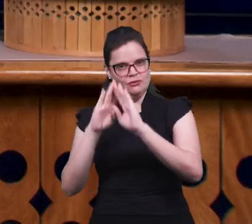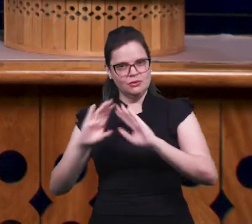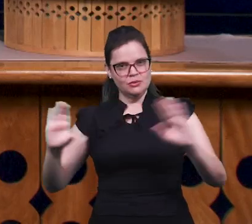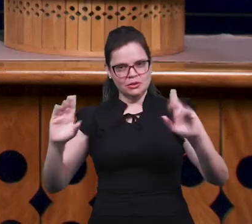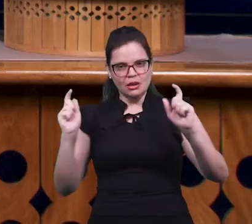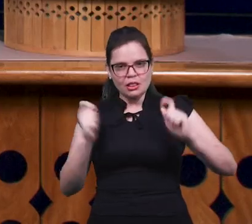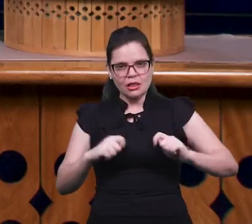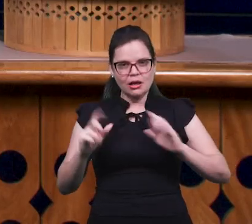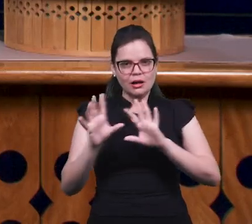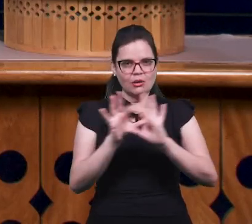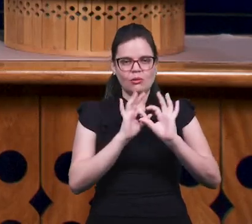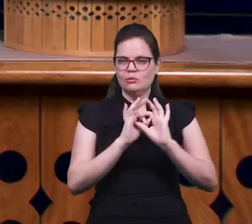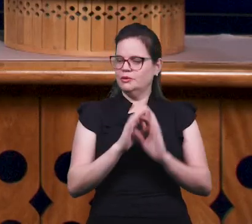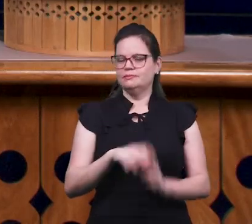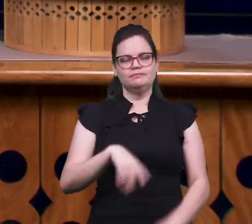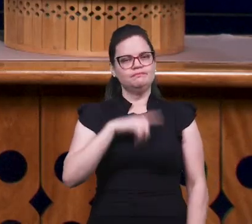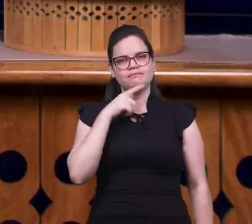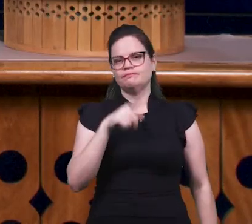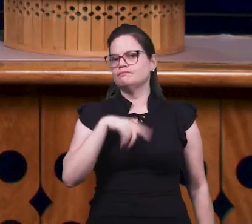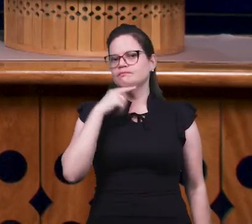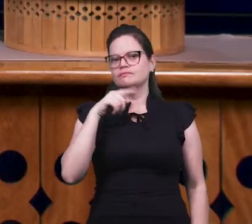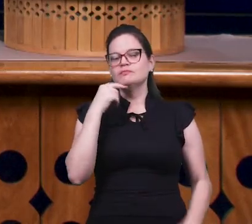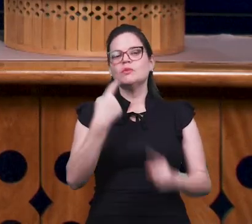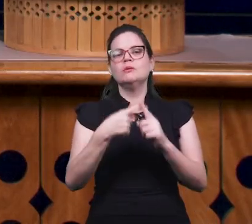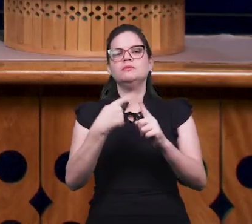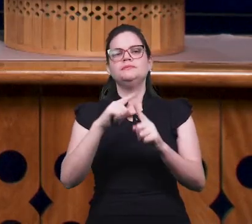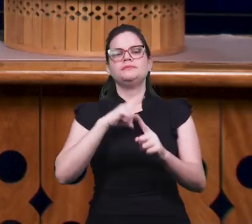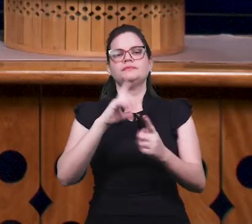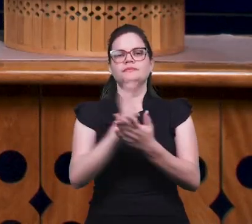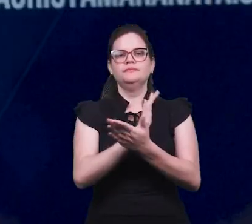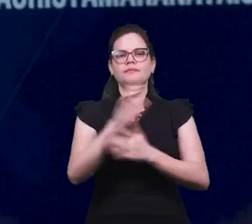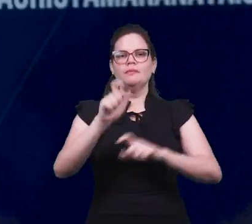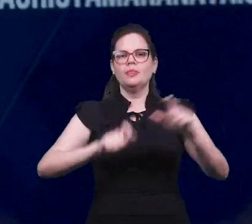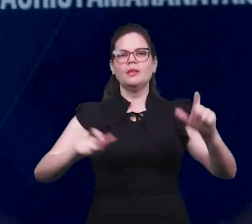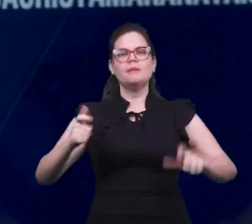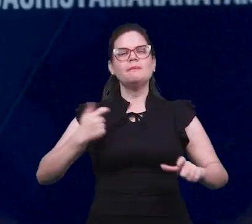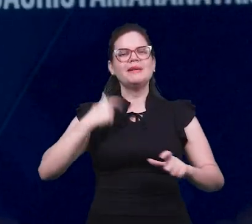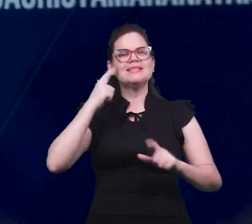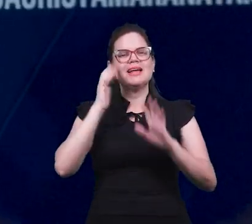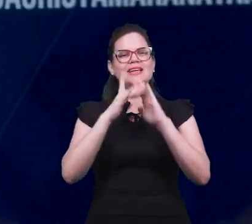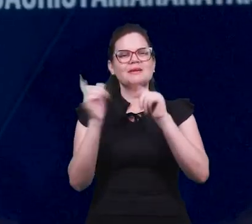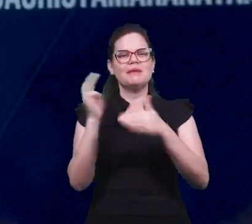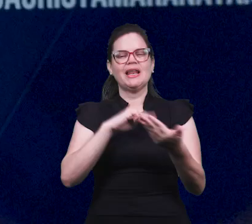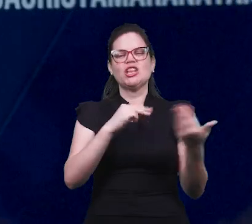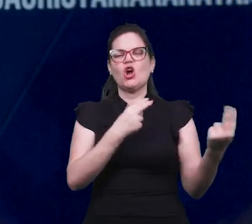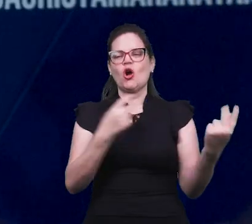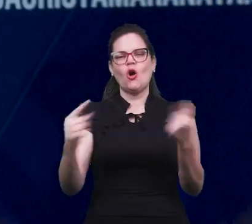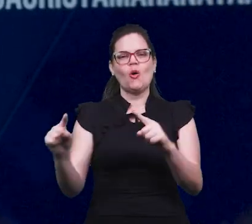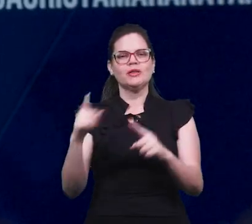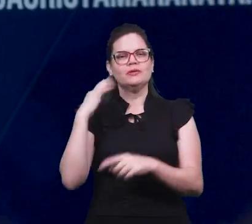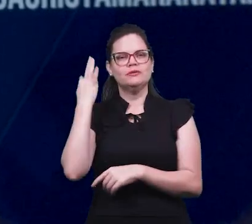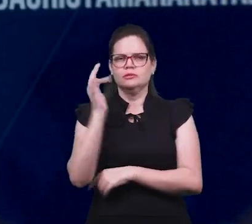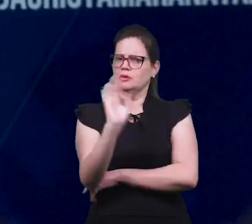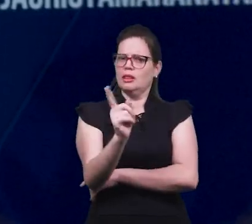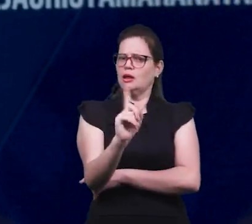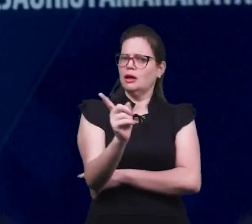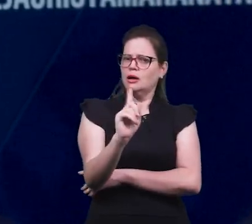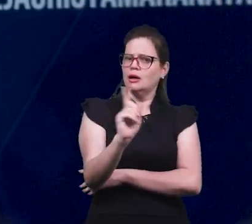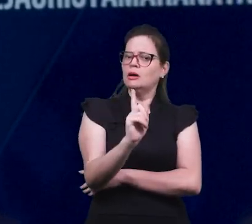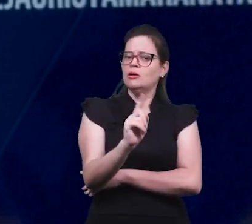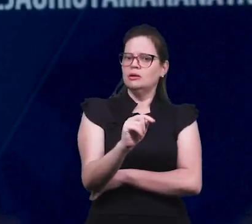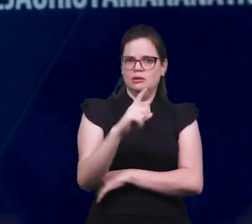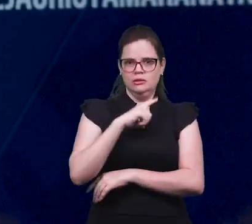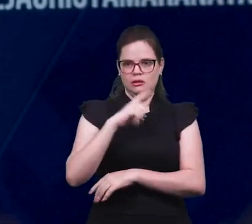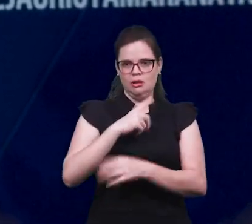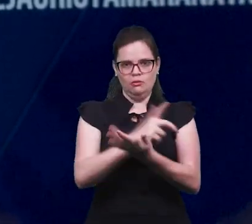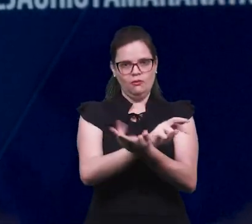nos seminários nossos, que sempre filosofia é um encanto. Tem gente que pensa que a Igreja Cristã Maranata é contra a filosofia. Não somos contra a filosofia. Nós temos muitos irmãos